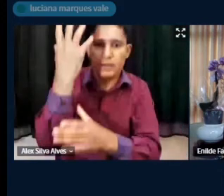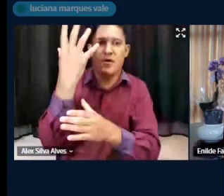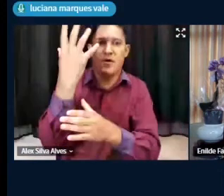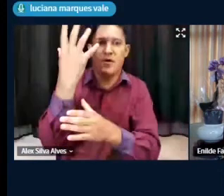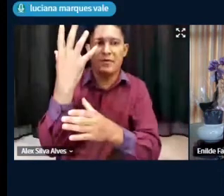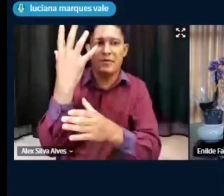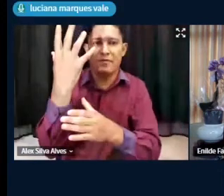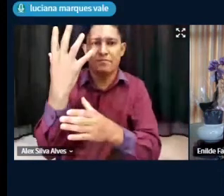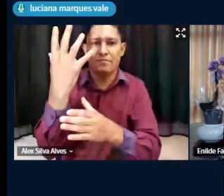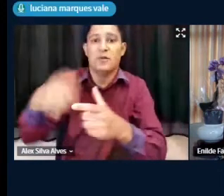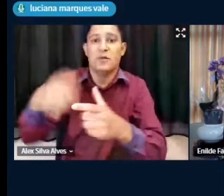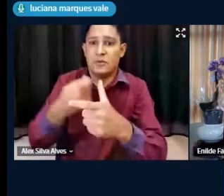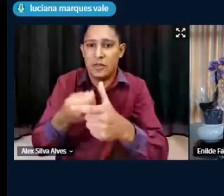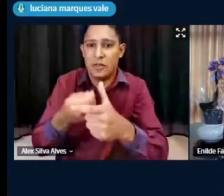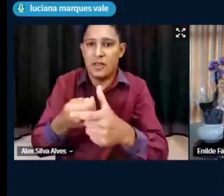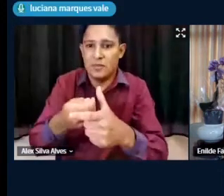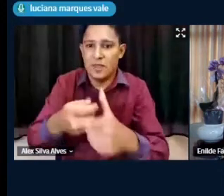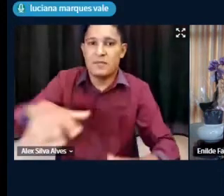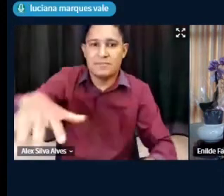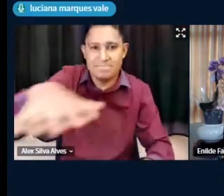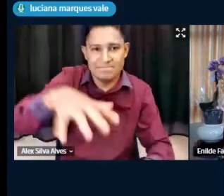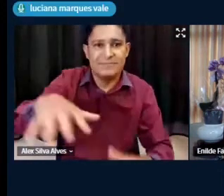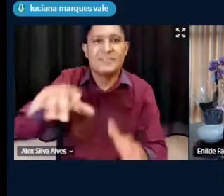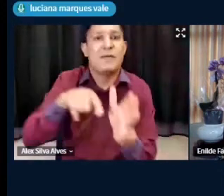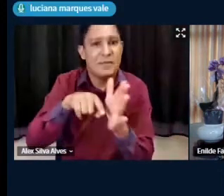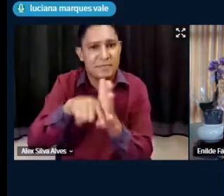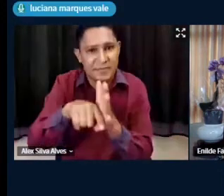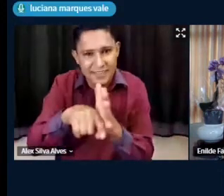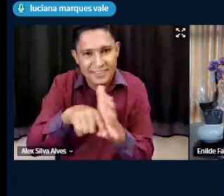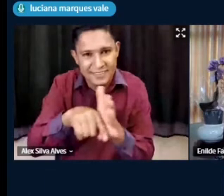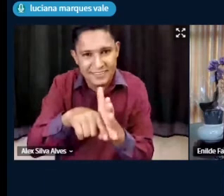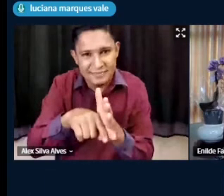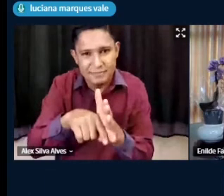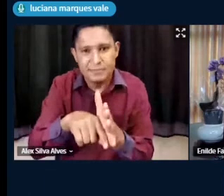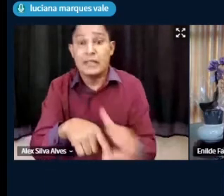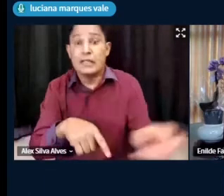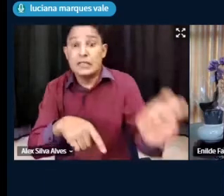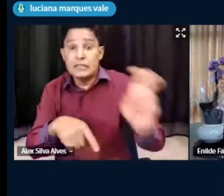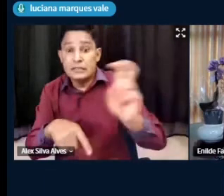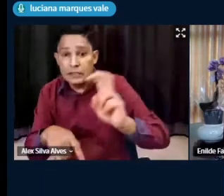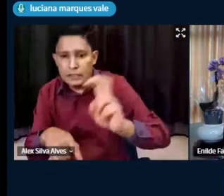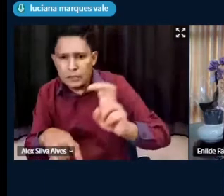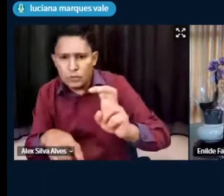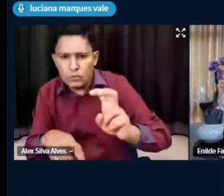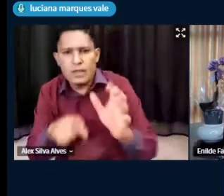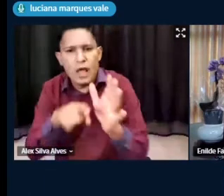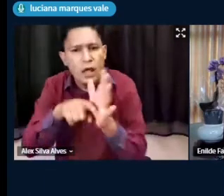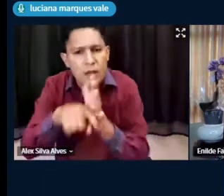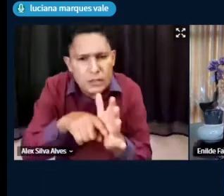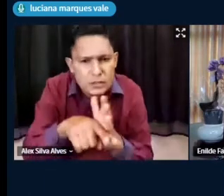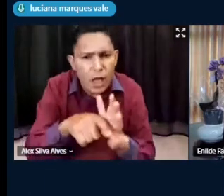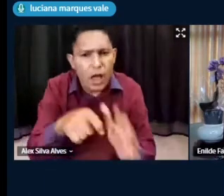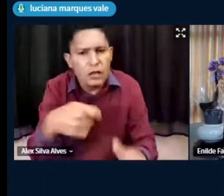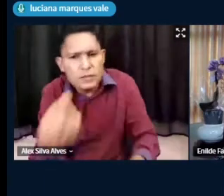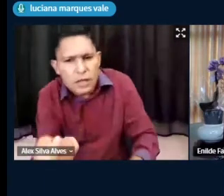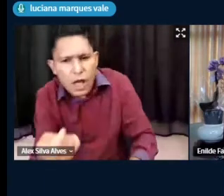O quarto, criação dos sinais termo do campo da pesquisa. O quinto passo, análise